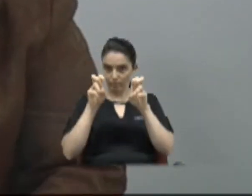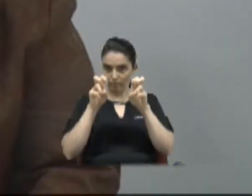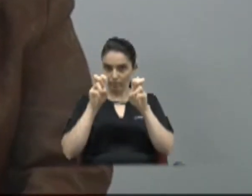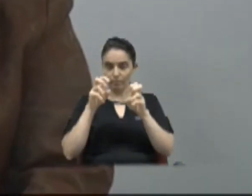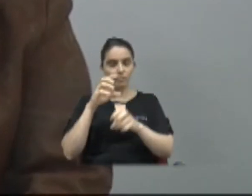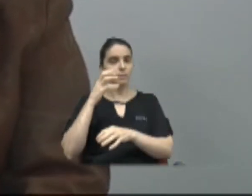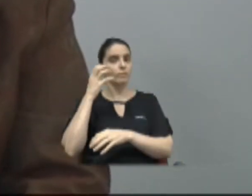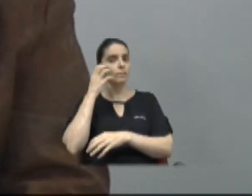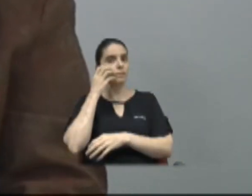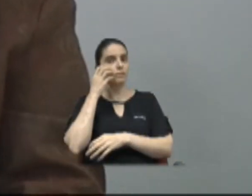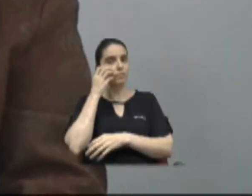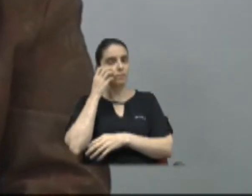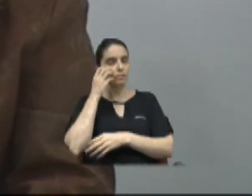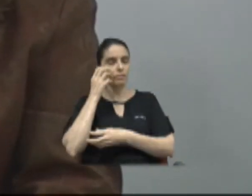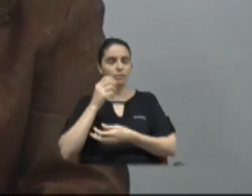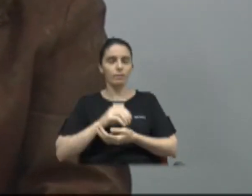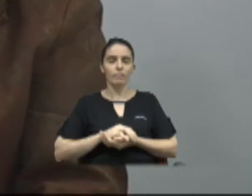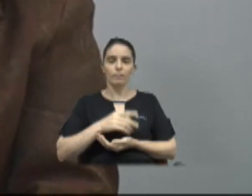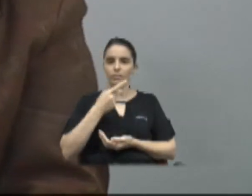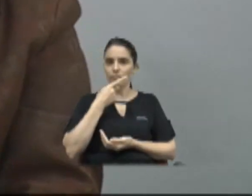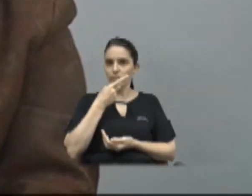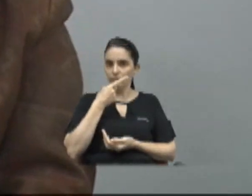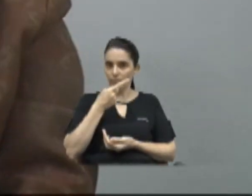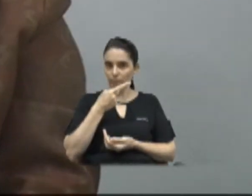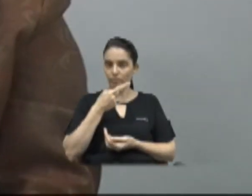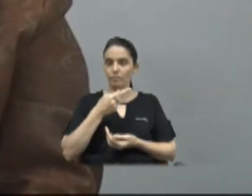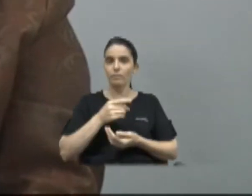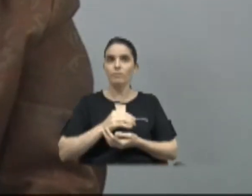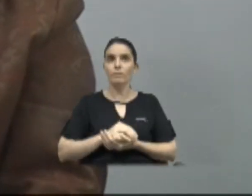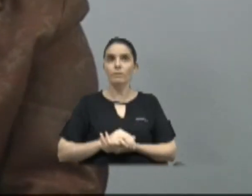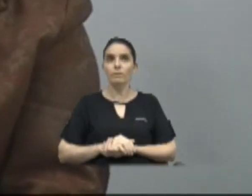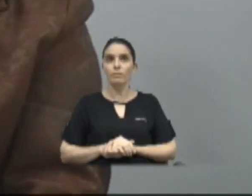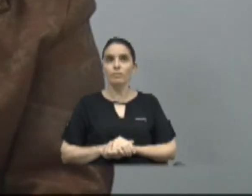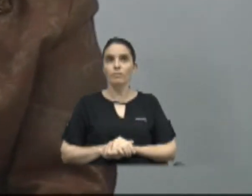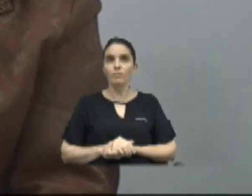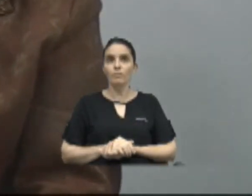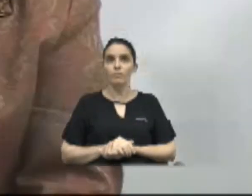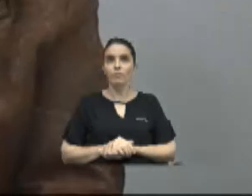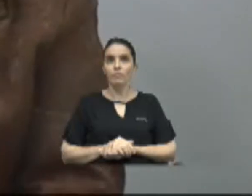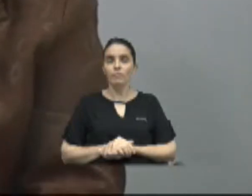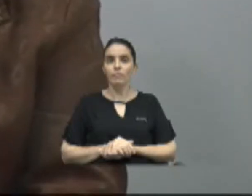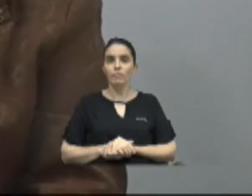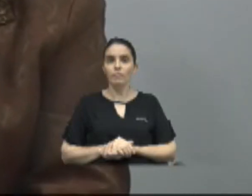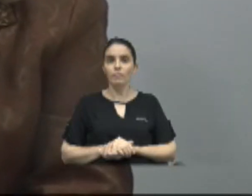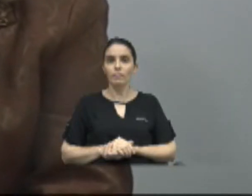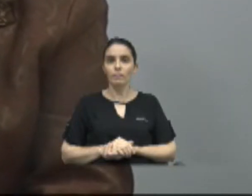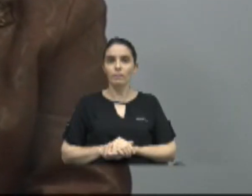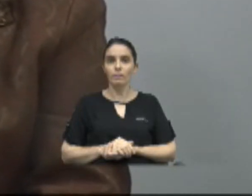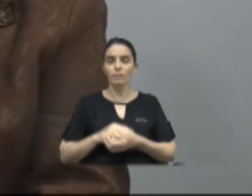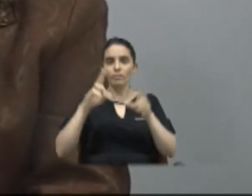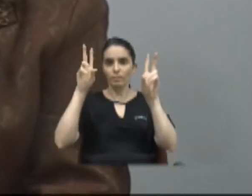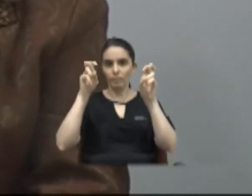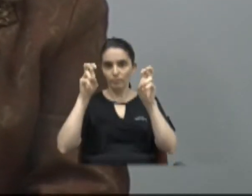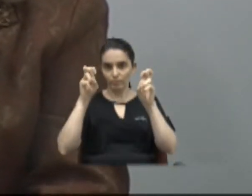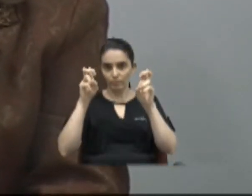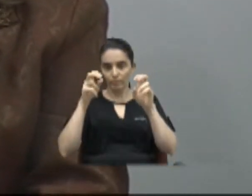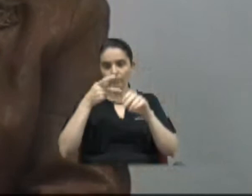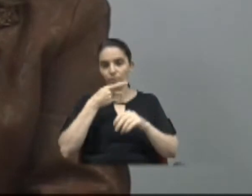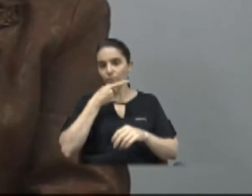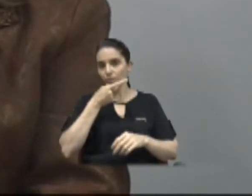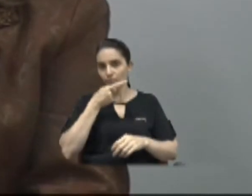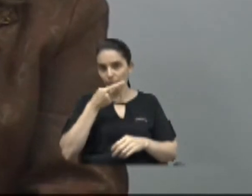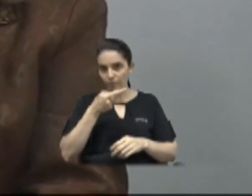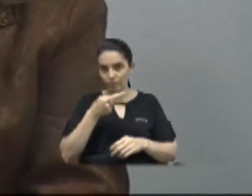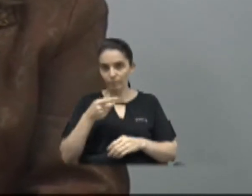Marcelo Rossi que trouxe a questão desse assunto aqui na Câmara Municipal. É um assunto que nós vamos ter que falar a ele, Dr. Marcelo,